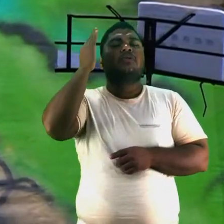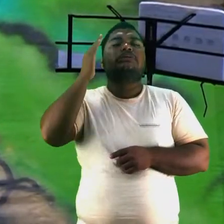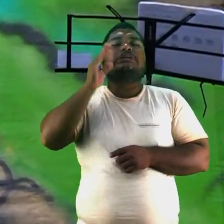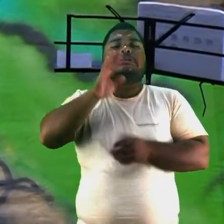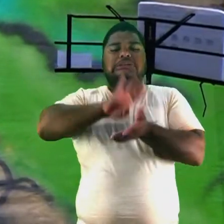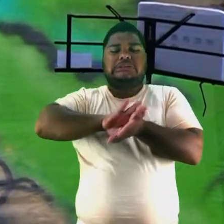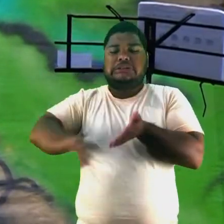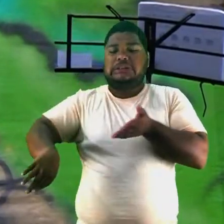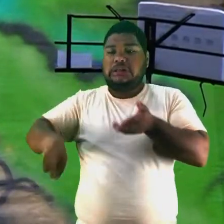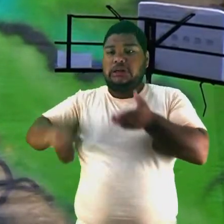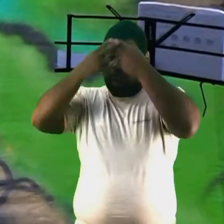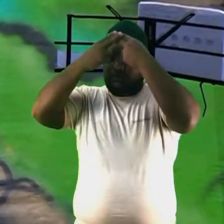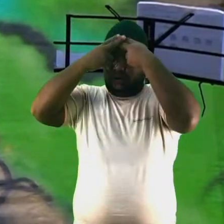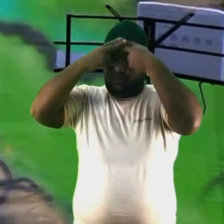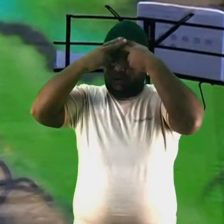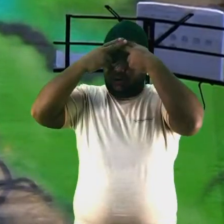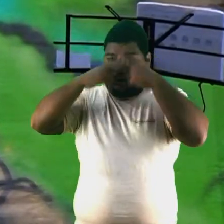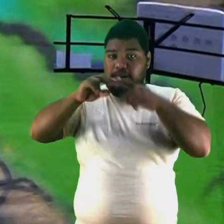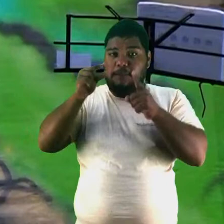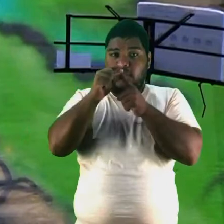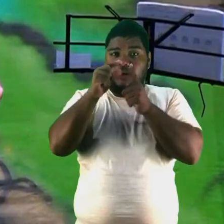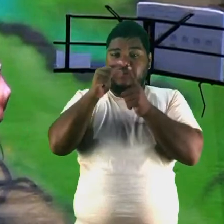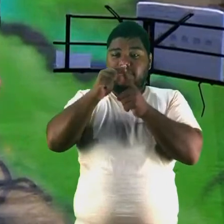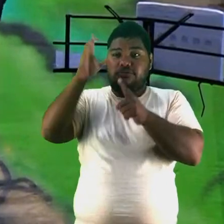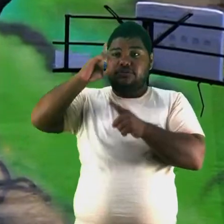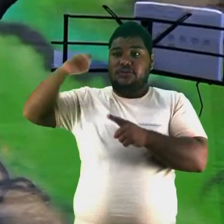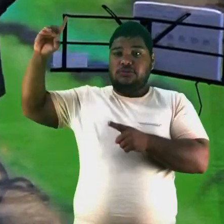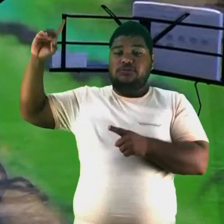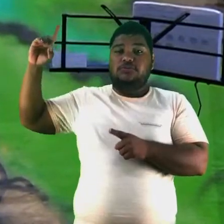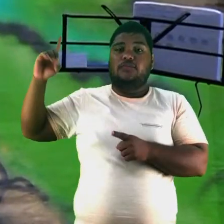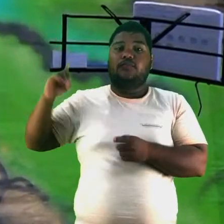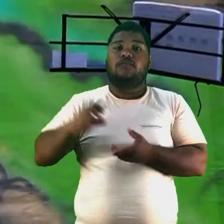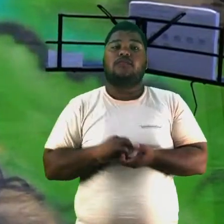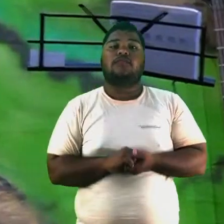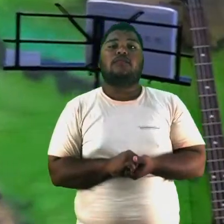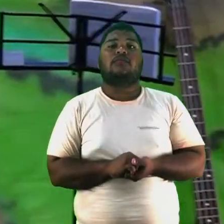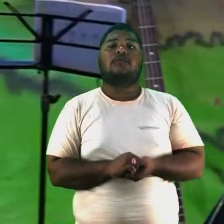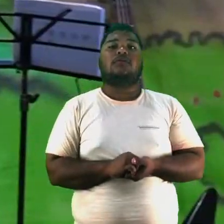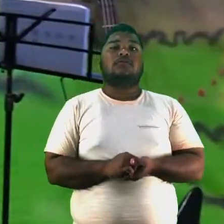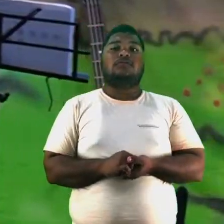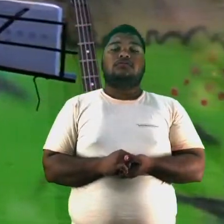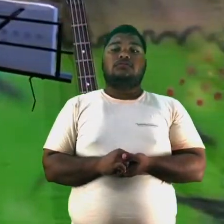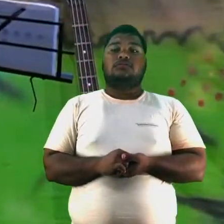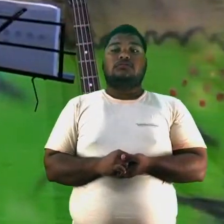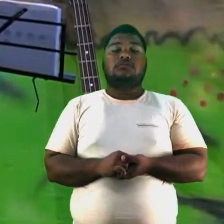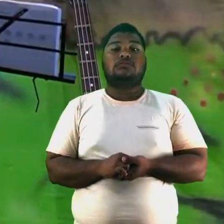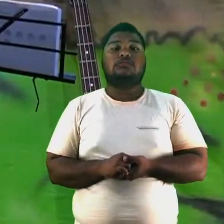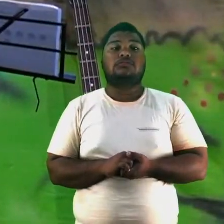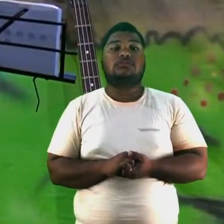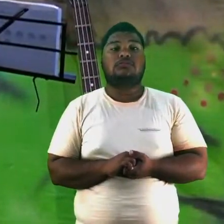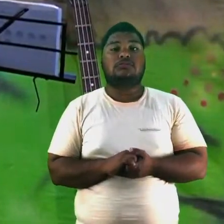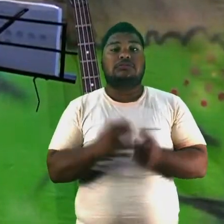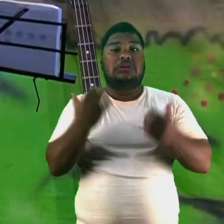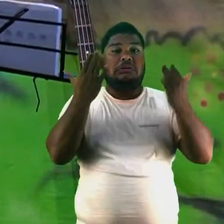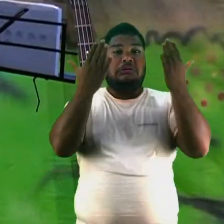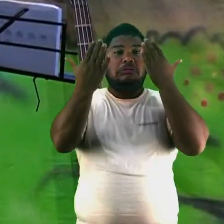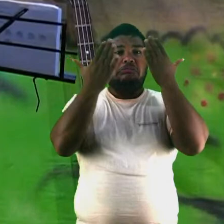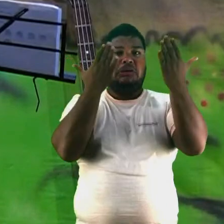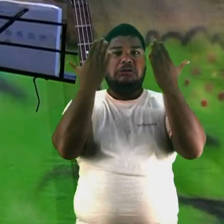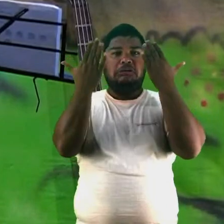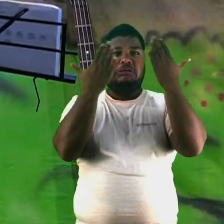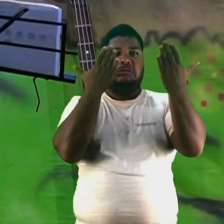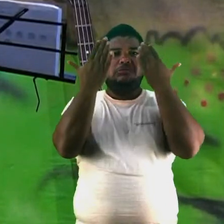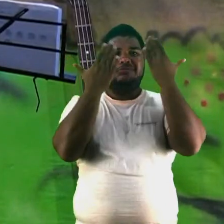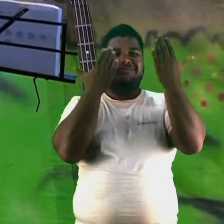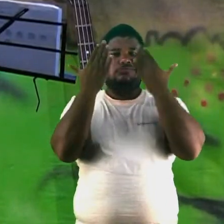É a palavra de Deus. É a palavra. Não adianta você fazer terapia se essa terapia é baseada nas